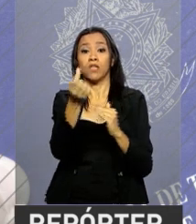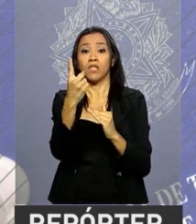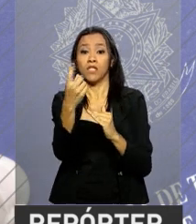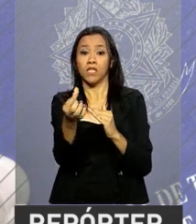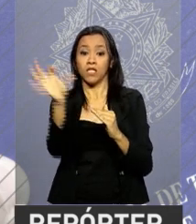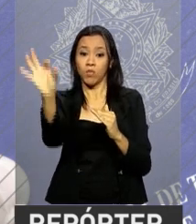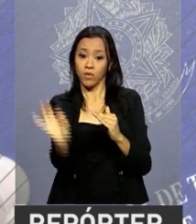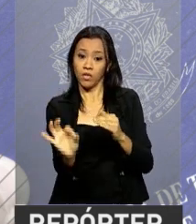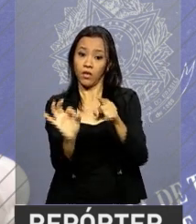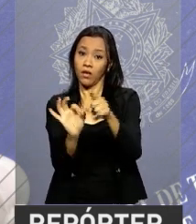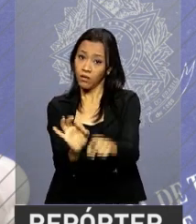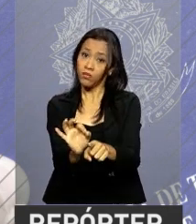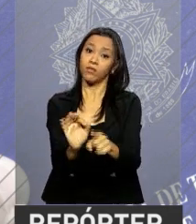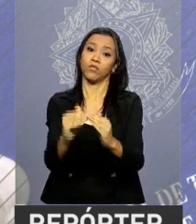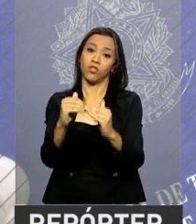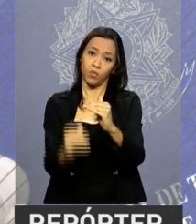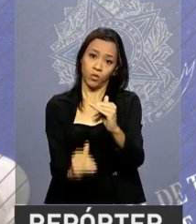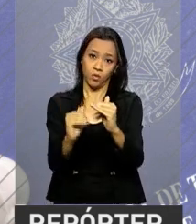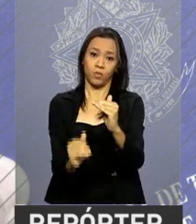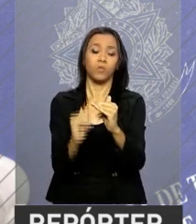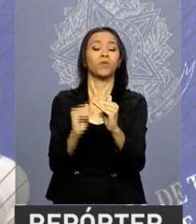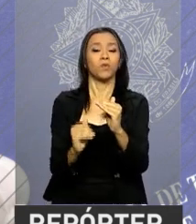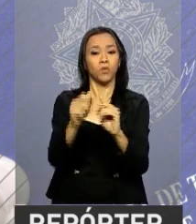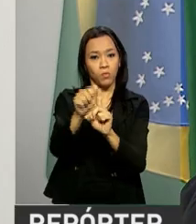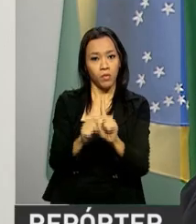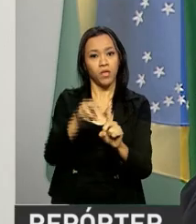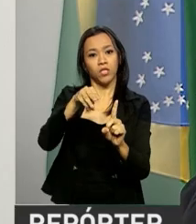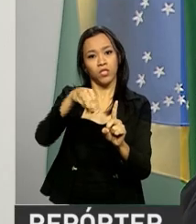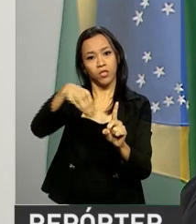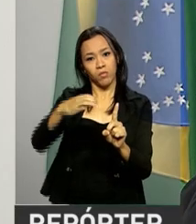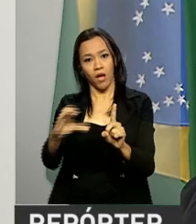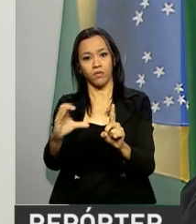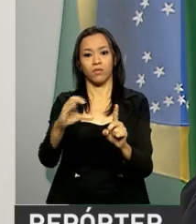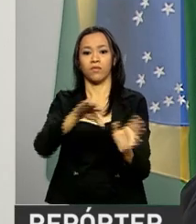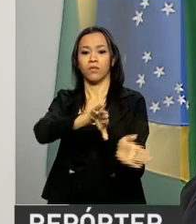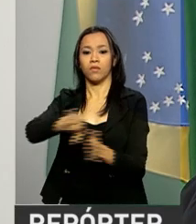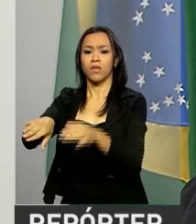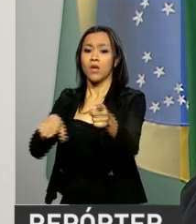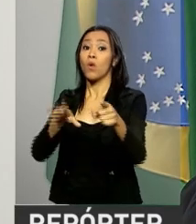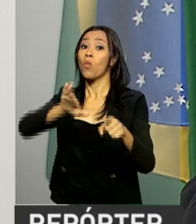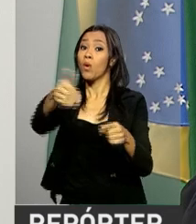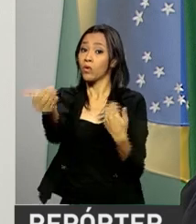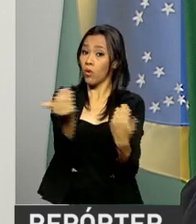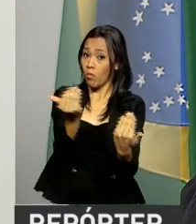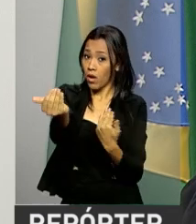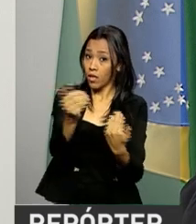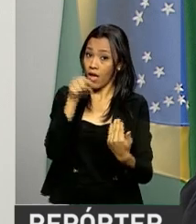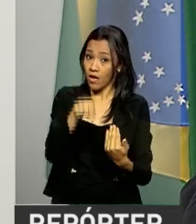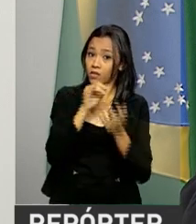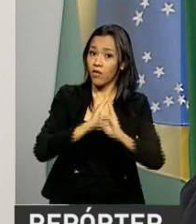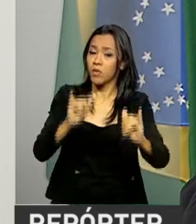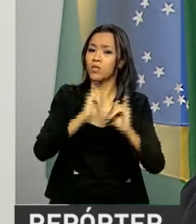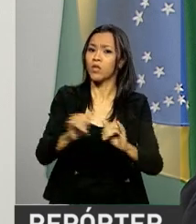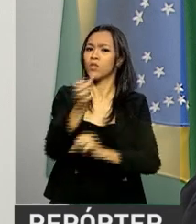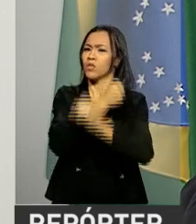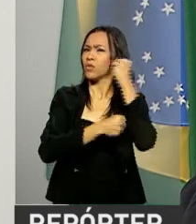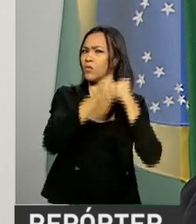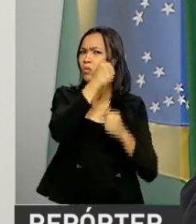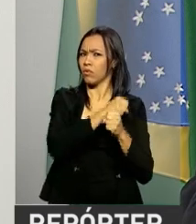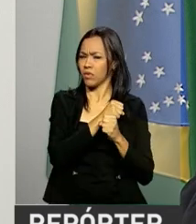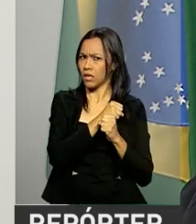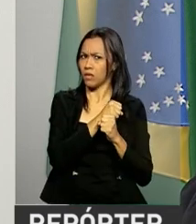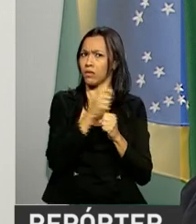0,16% no estoque de Empregados do mês de março quando a gente compara esse dado de abril de 2016 com o